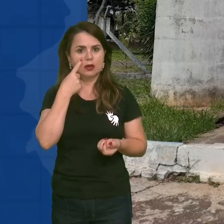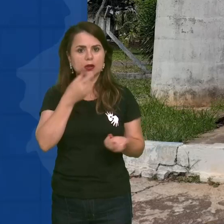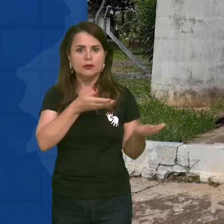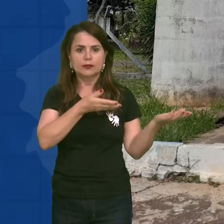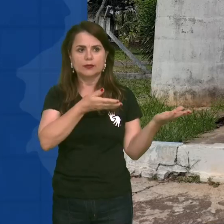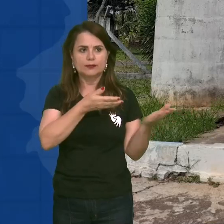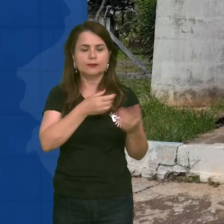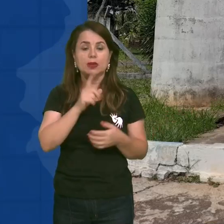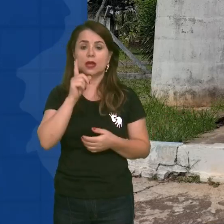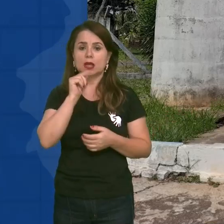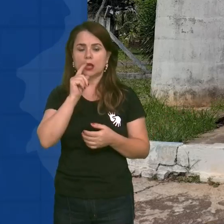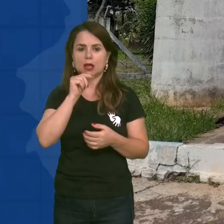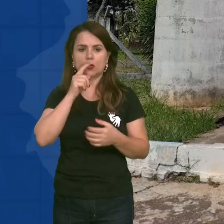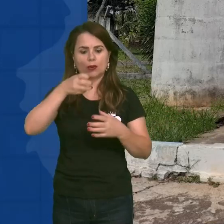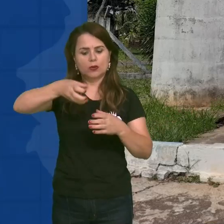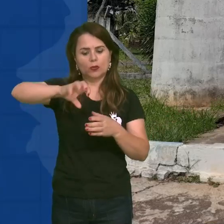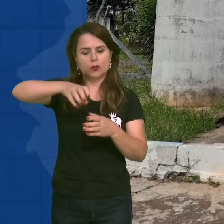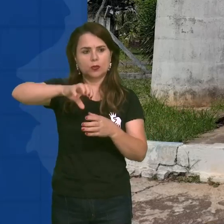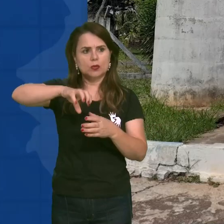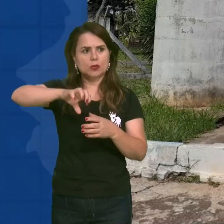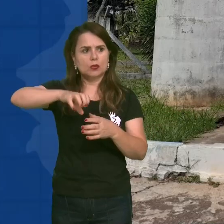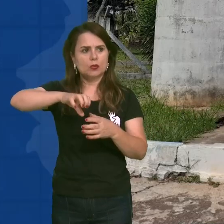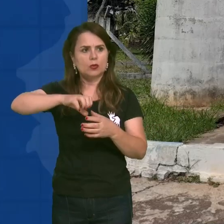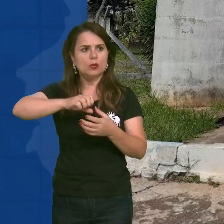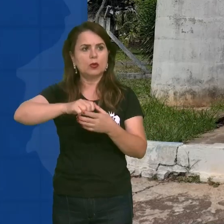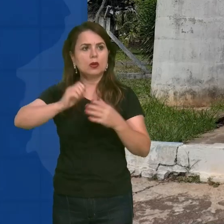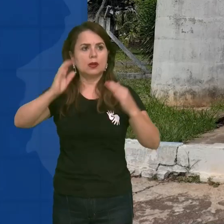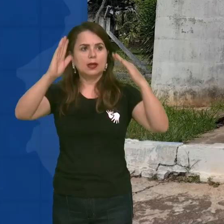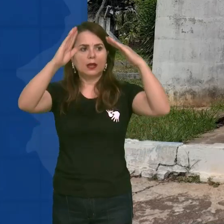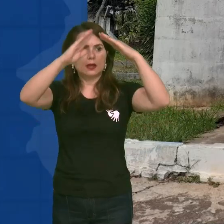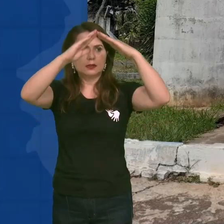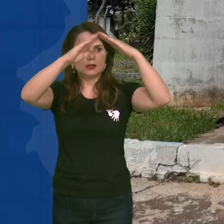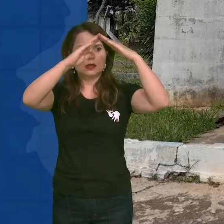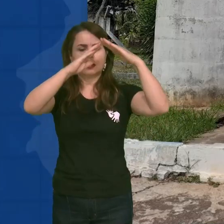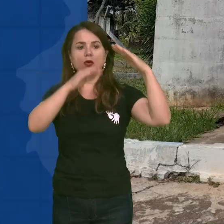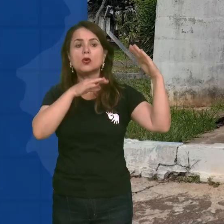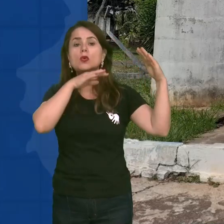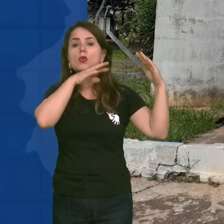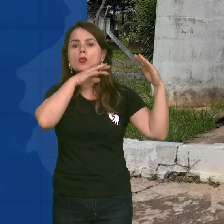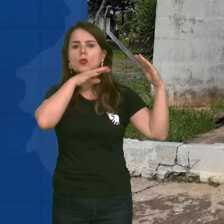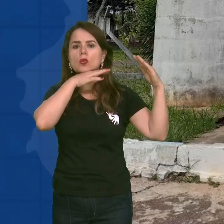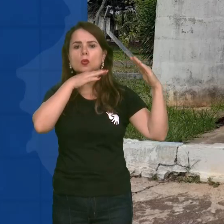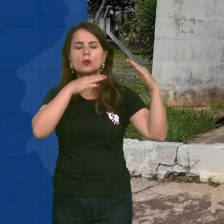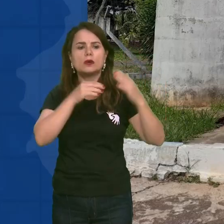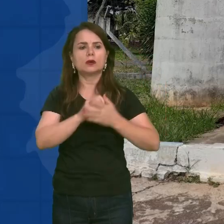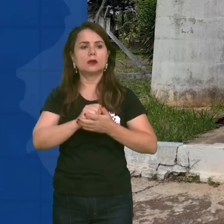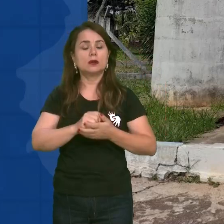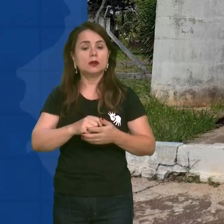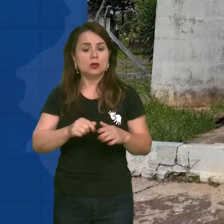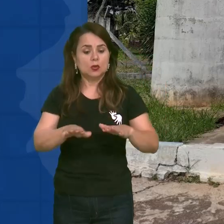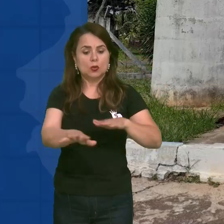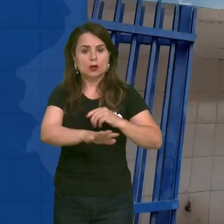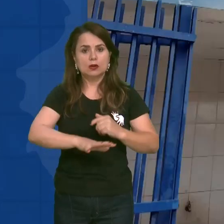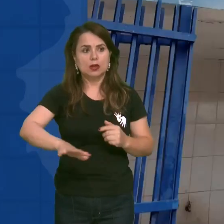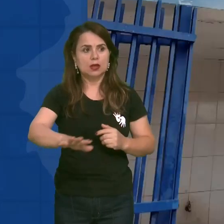além de faltar parte do telhado quando nós podemos ver ali na foto o local também